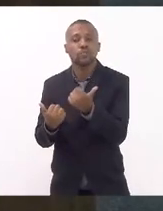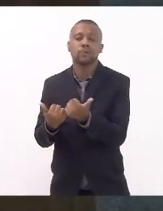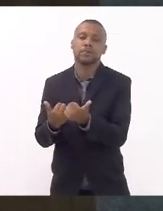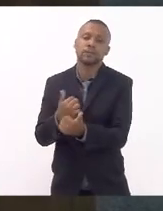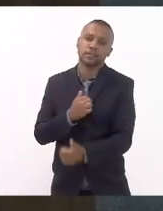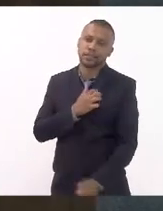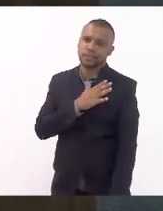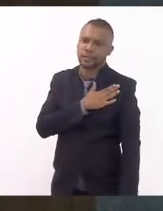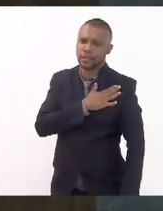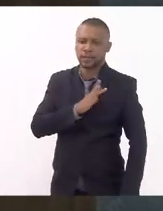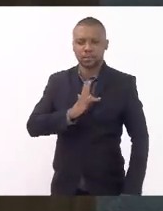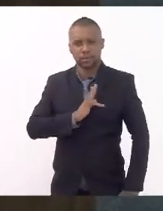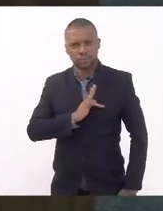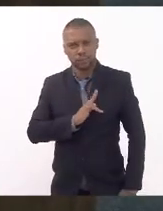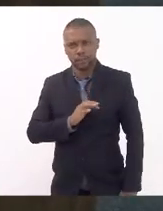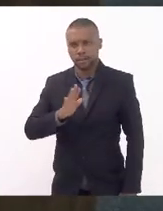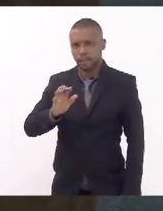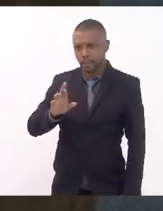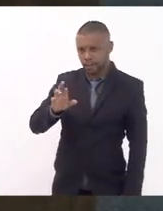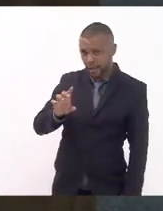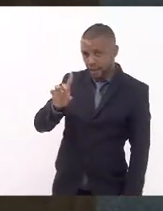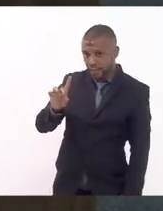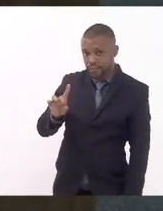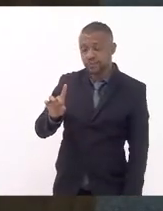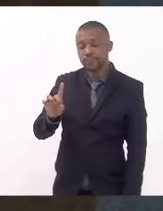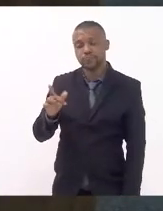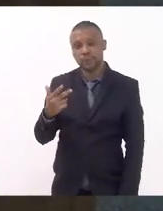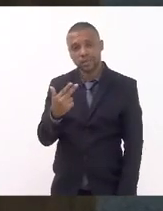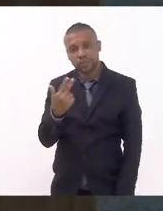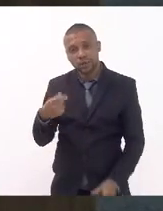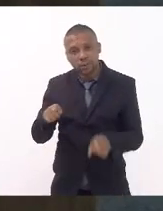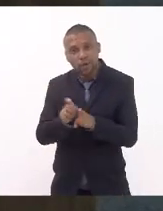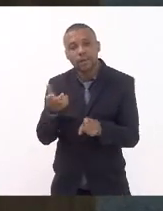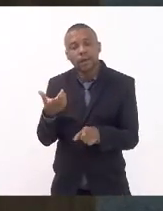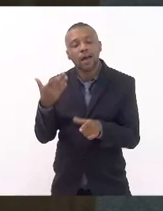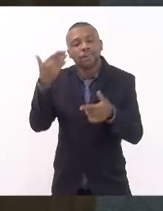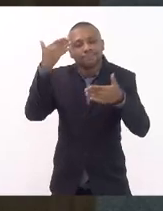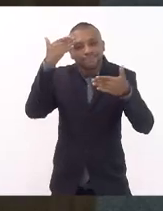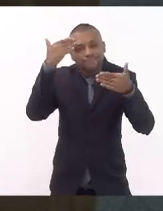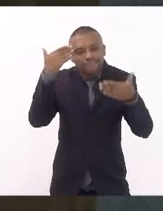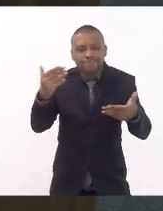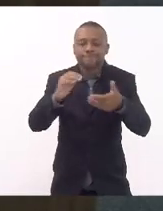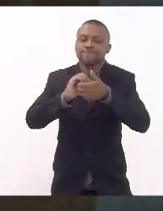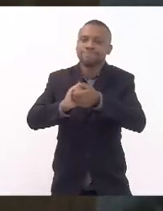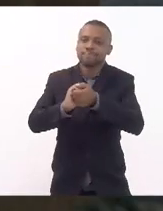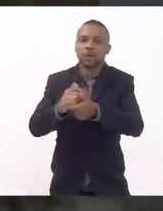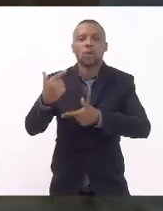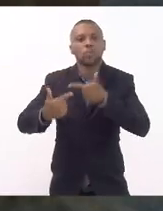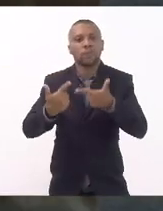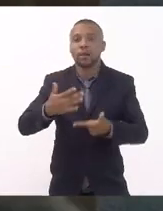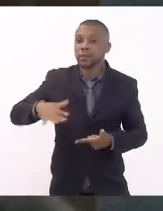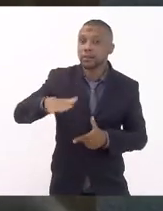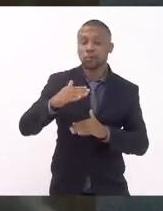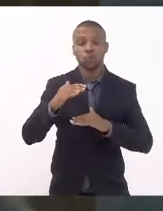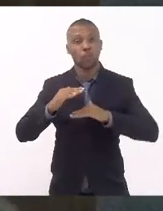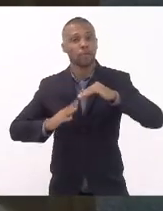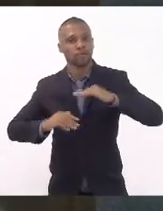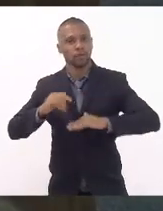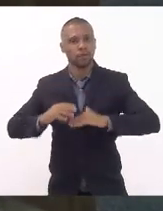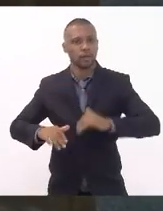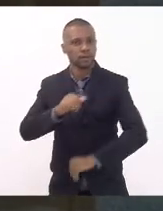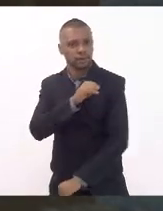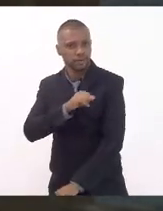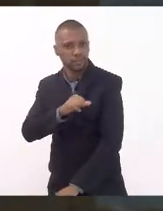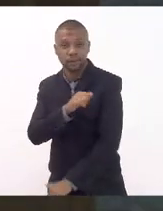e em nome deles e meu nome próprio, saudar e agradecer o trabalho da enfermagem exercido na